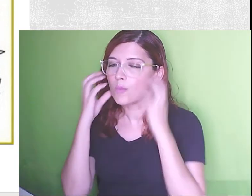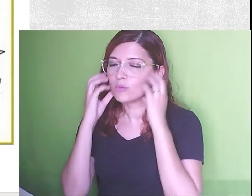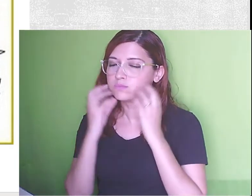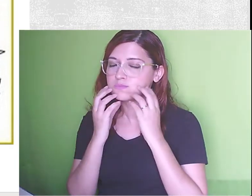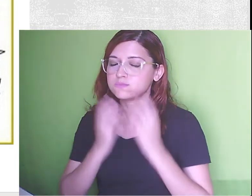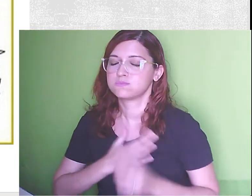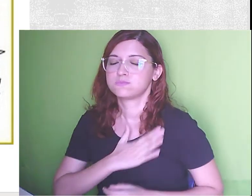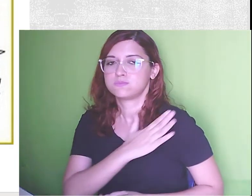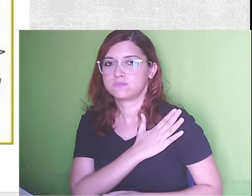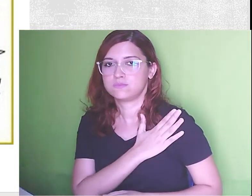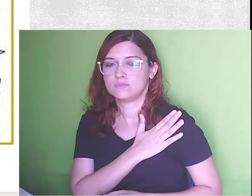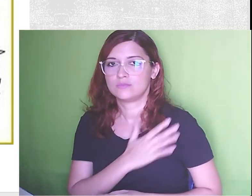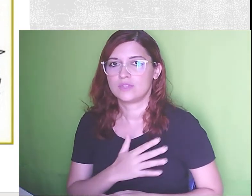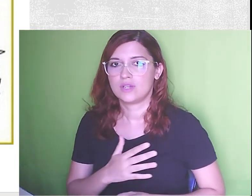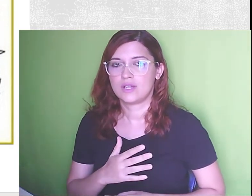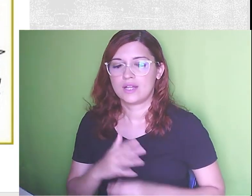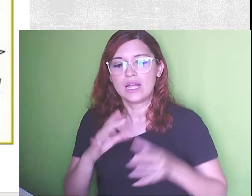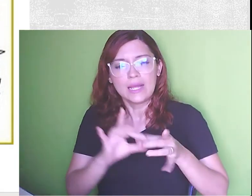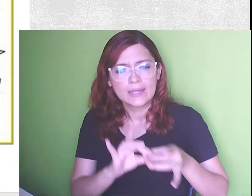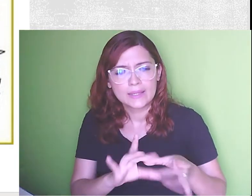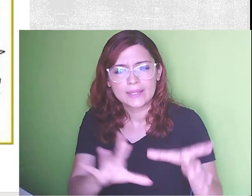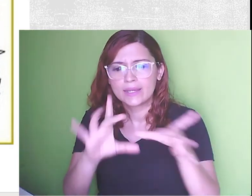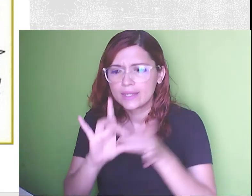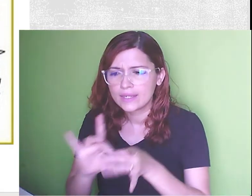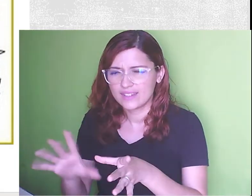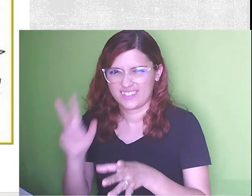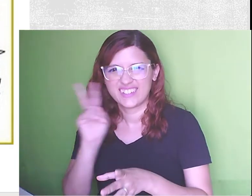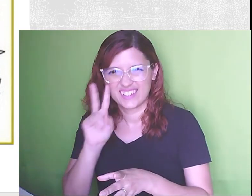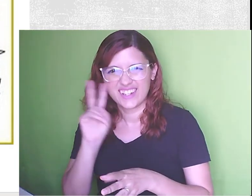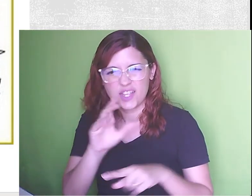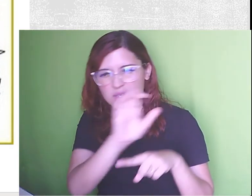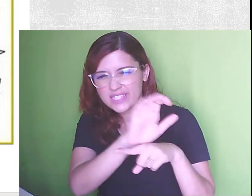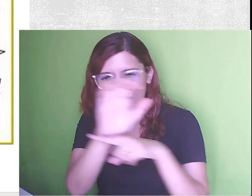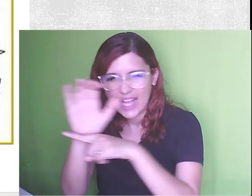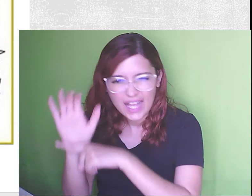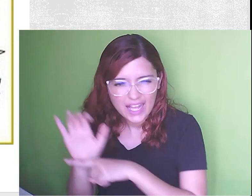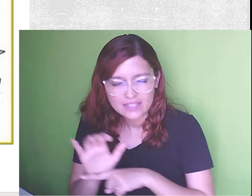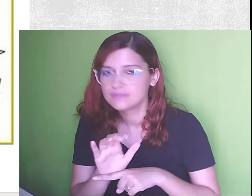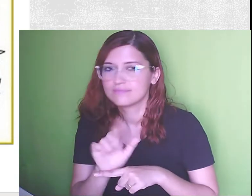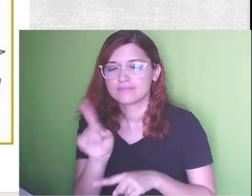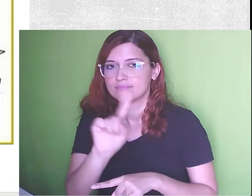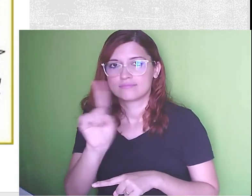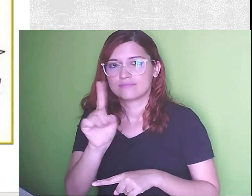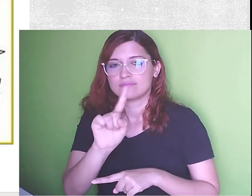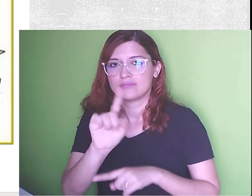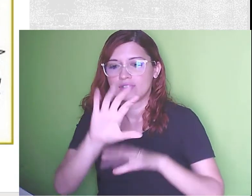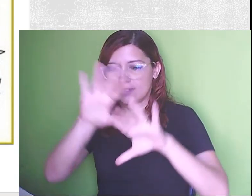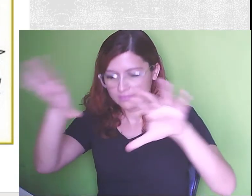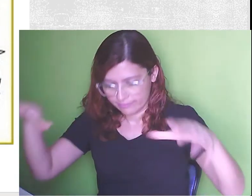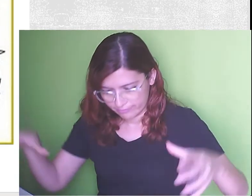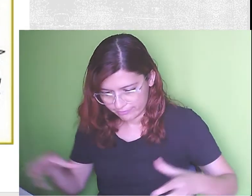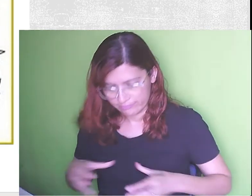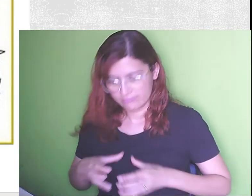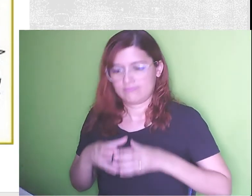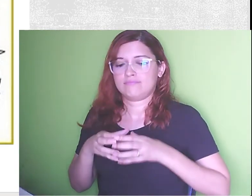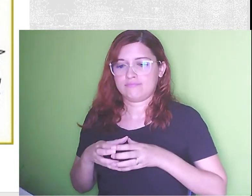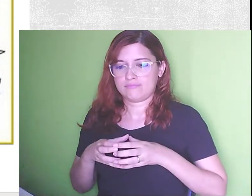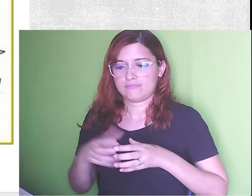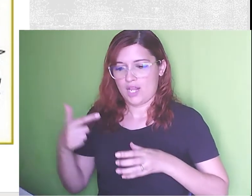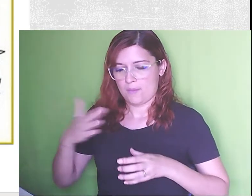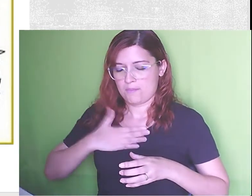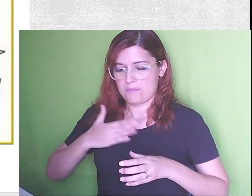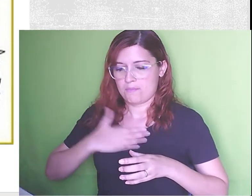entanto, Marechal Deodoro centralizou o poder em si mesmo. Não